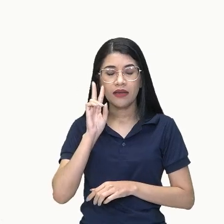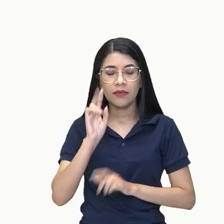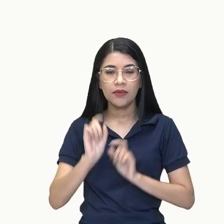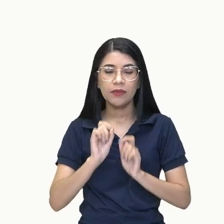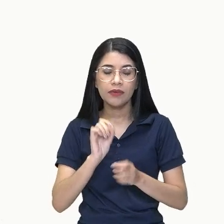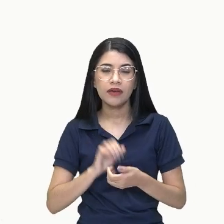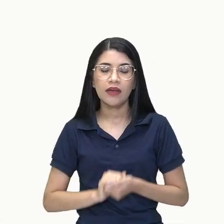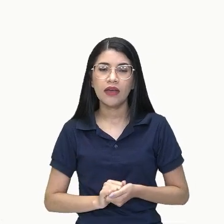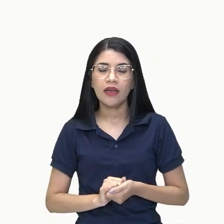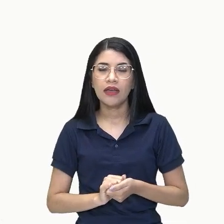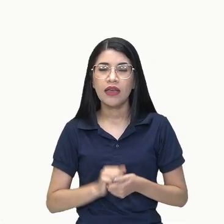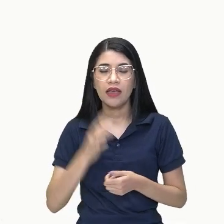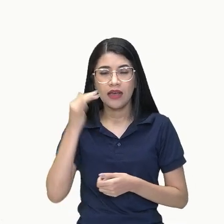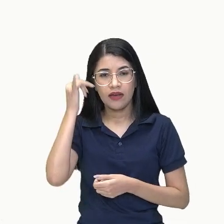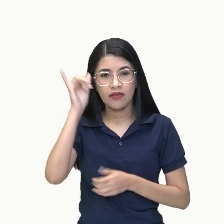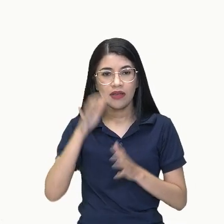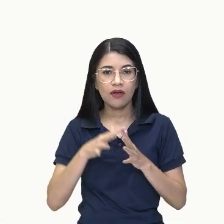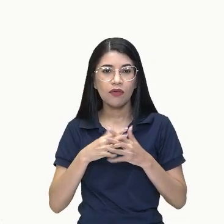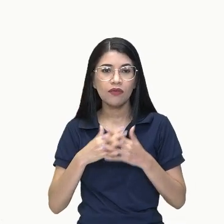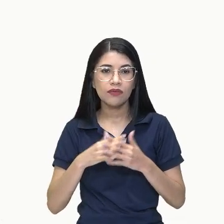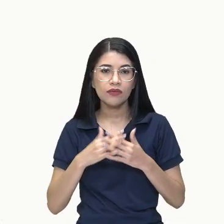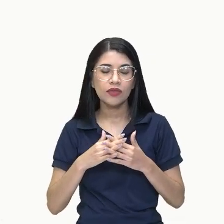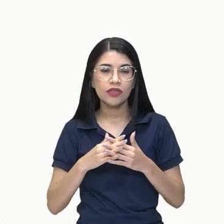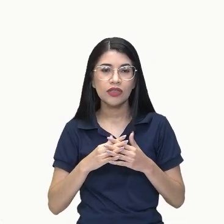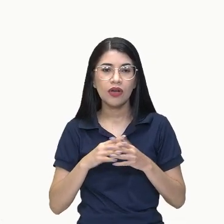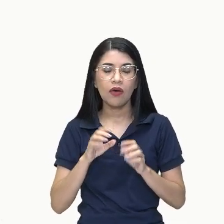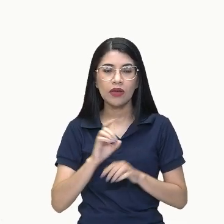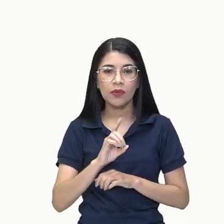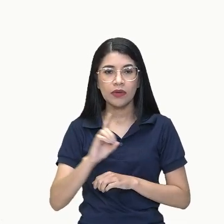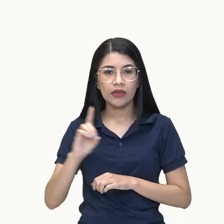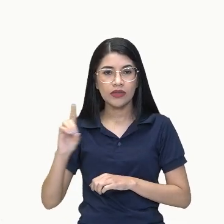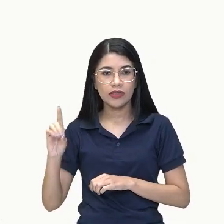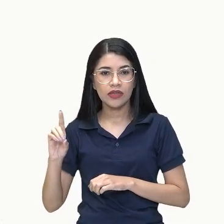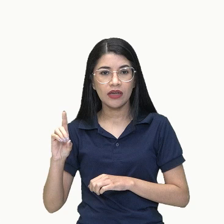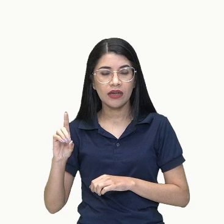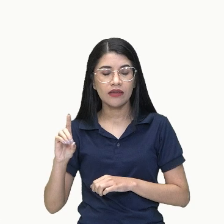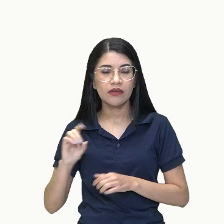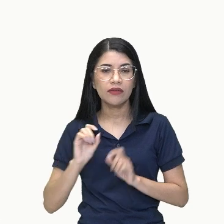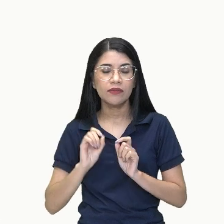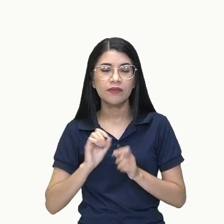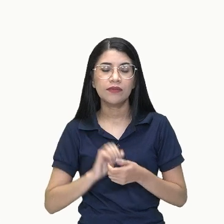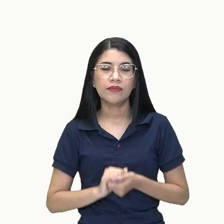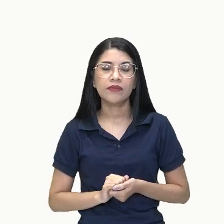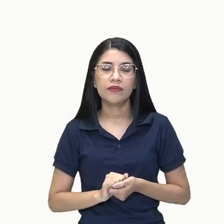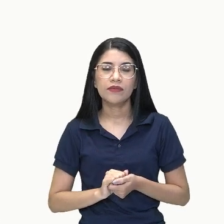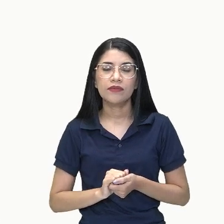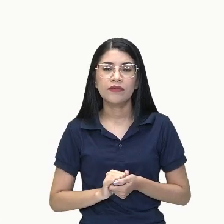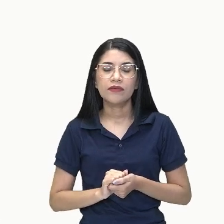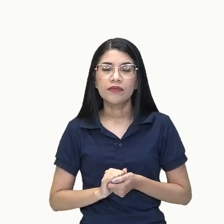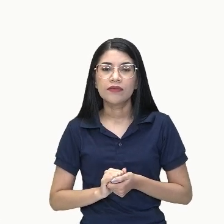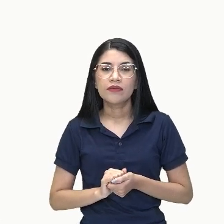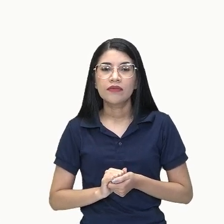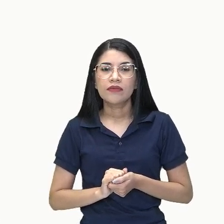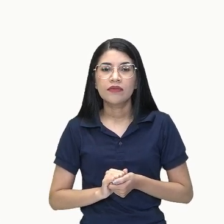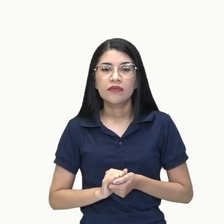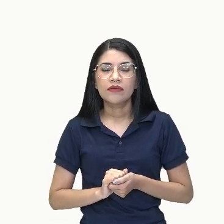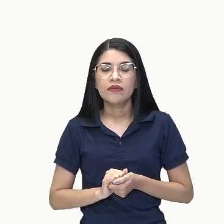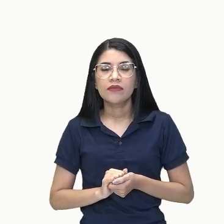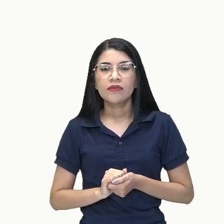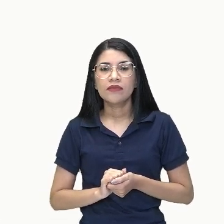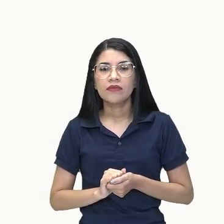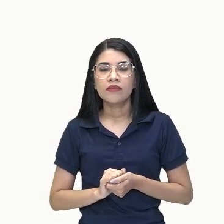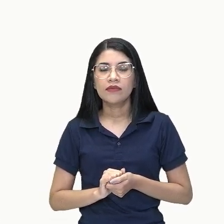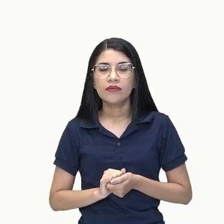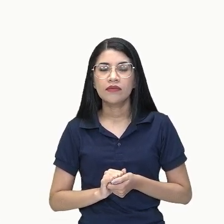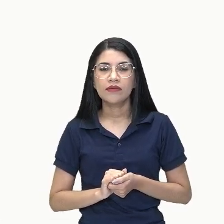vá confundir isso daqui. Esses números aqui, que eu vou fazer questão de apagar,